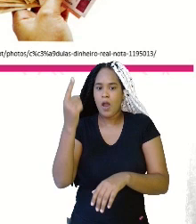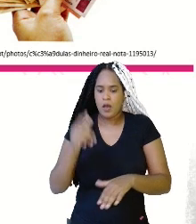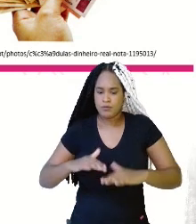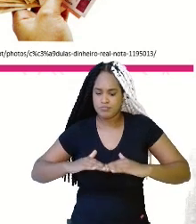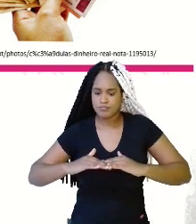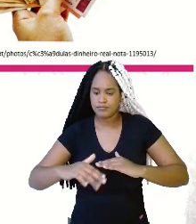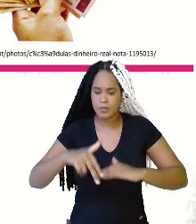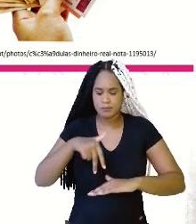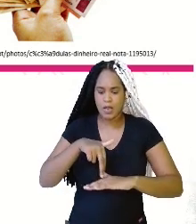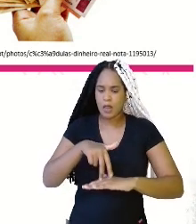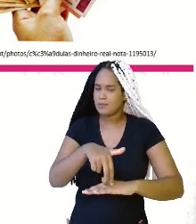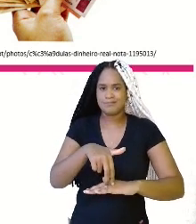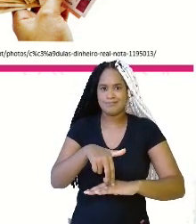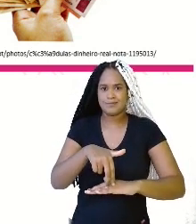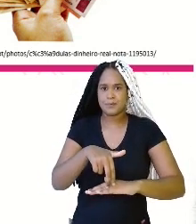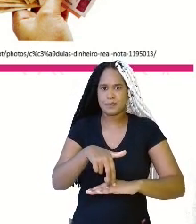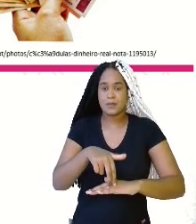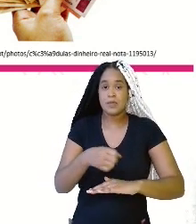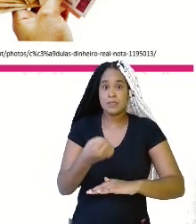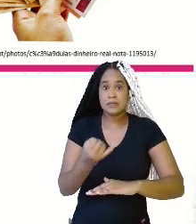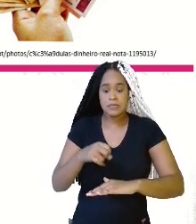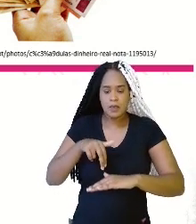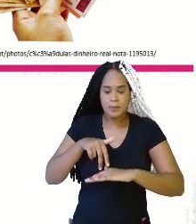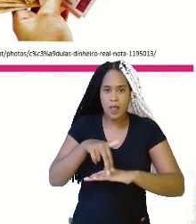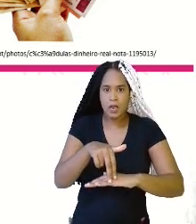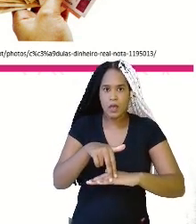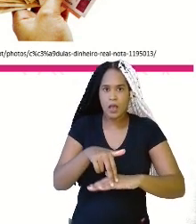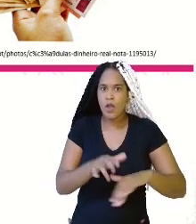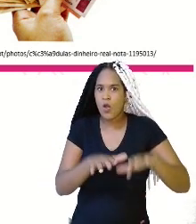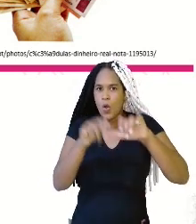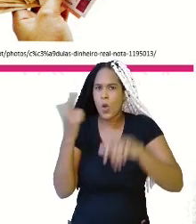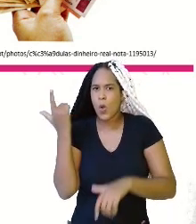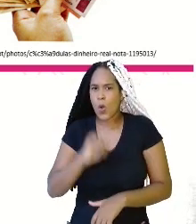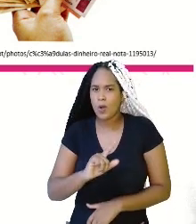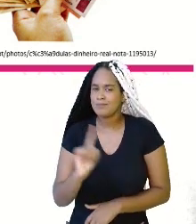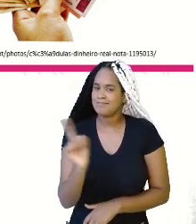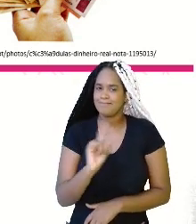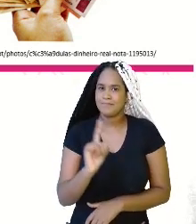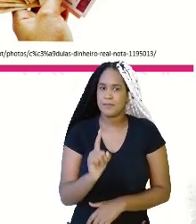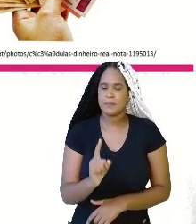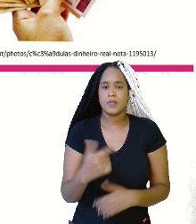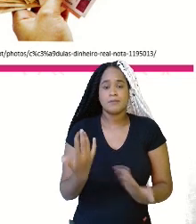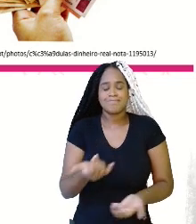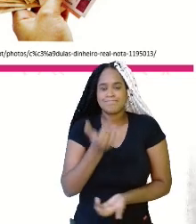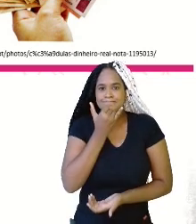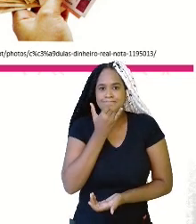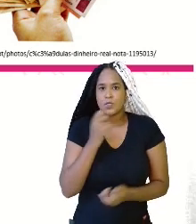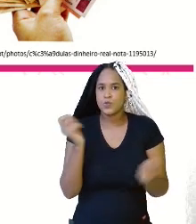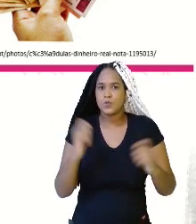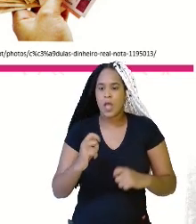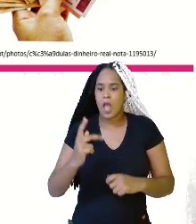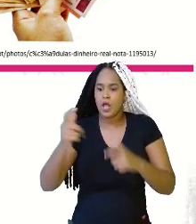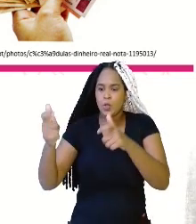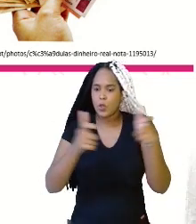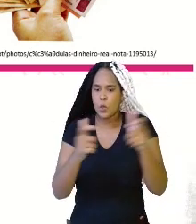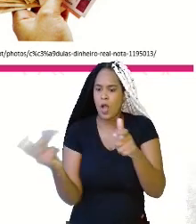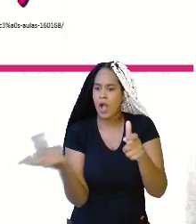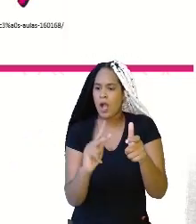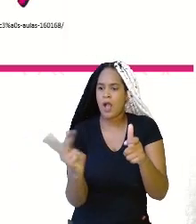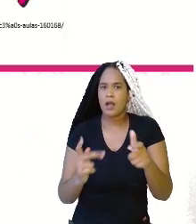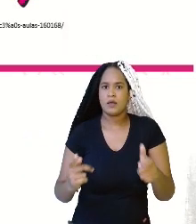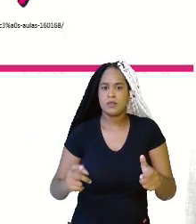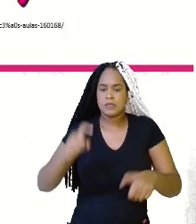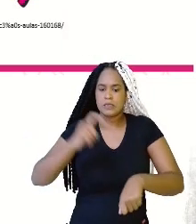que não se possa estar ao mesmo tempo em dois lugares. Ou guardo o dinheiro e não compro o doce, ou compro o doce e